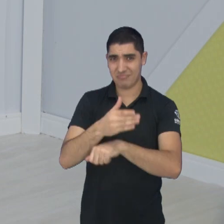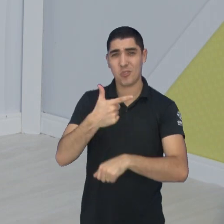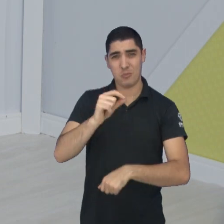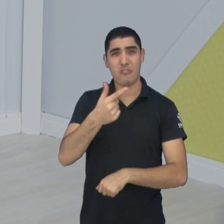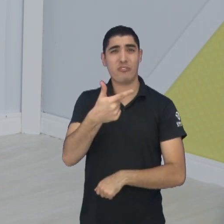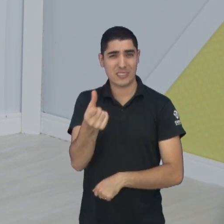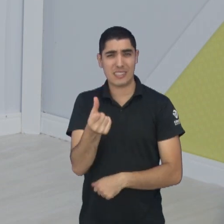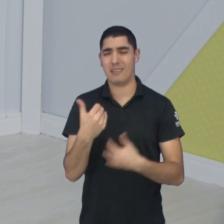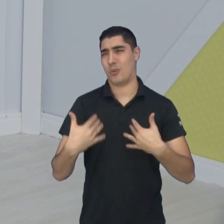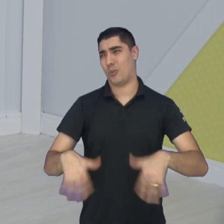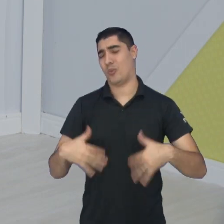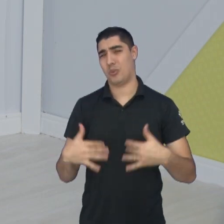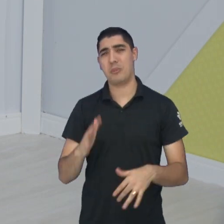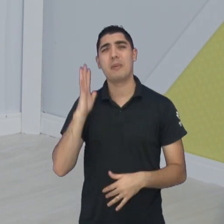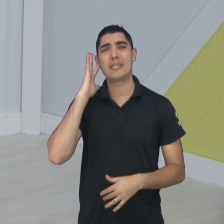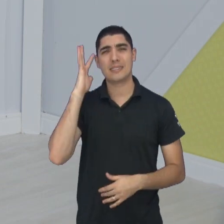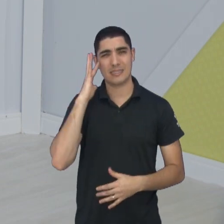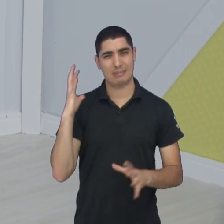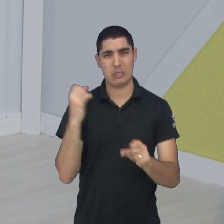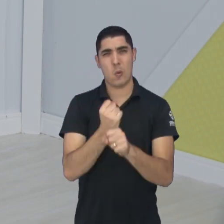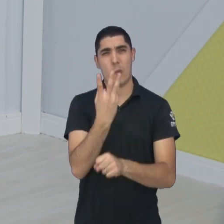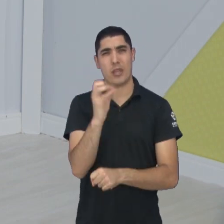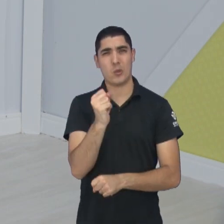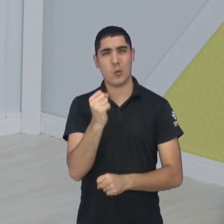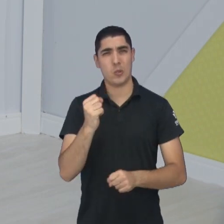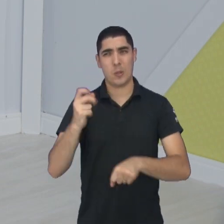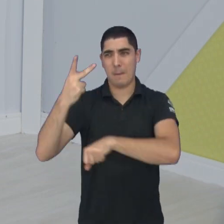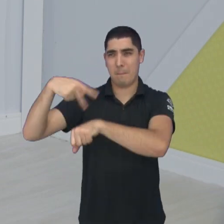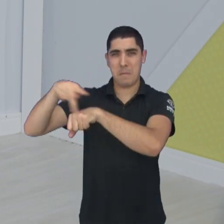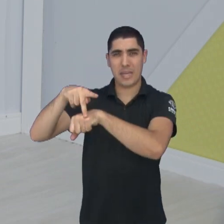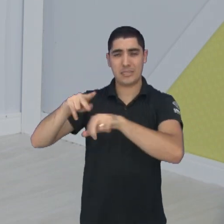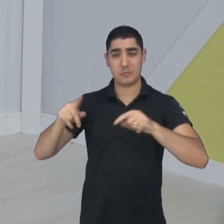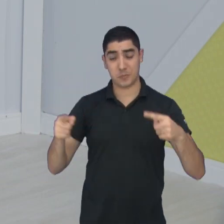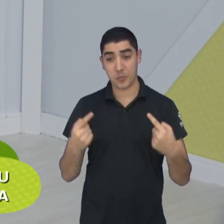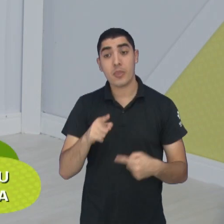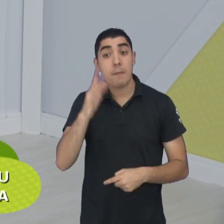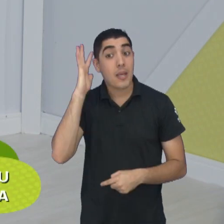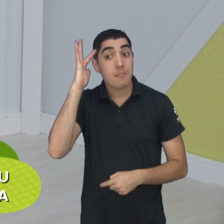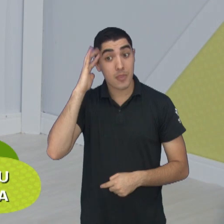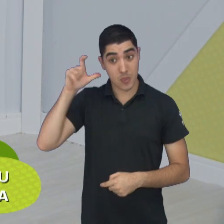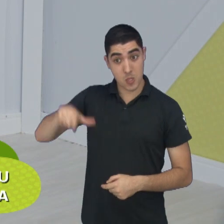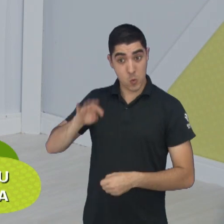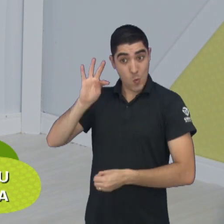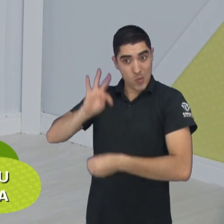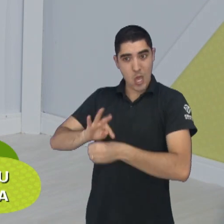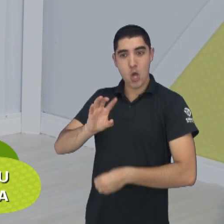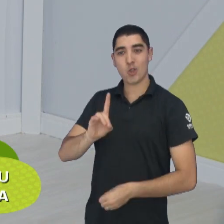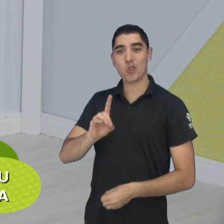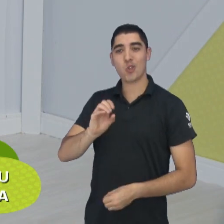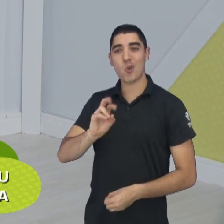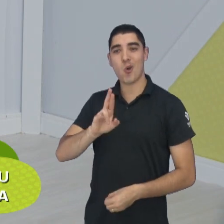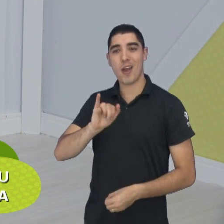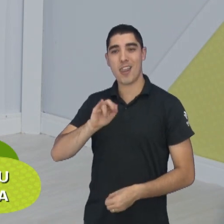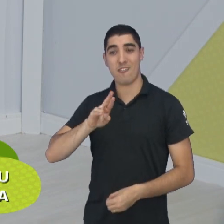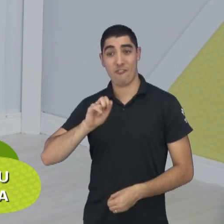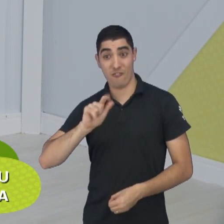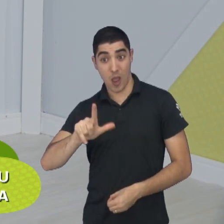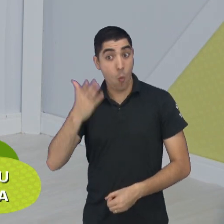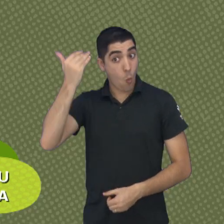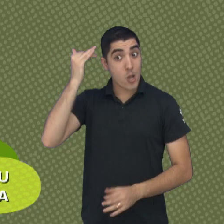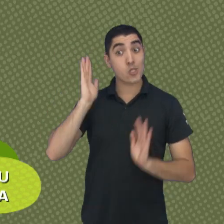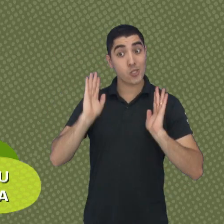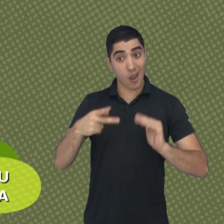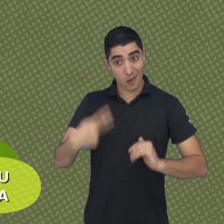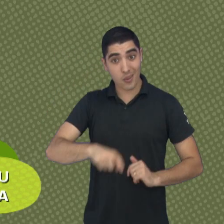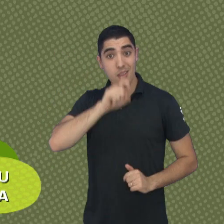sabia que o Dorival Júnior jogou pelo São José em 2 oportunidades? O Dorival Júnior, que na época só era chamado de Júnior, jogou